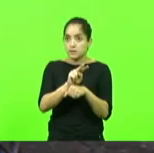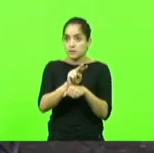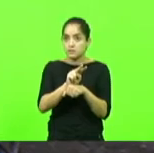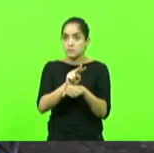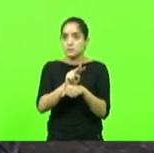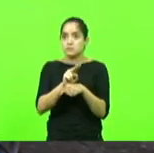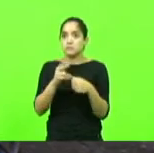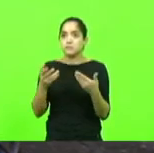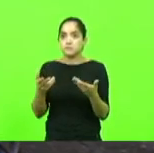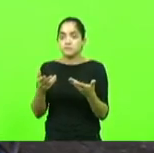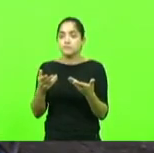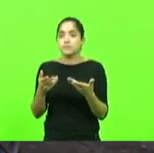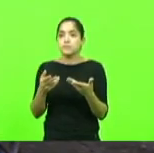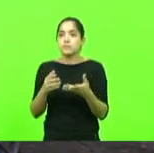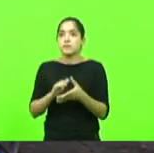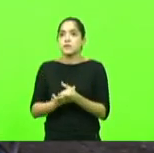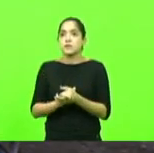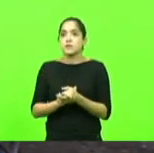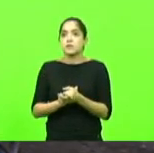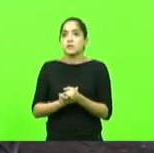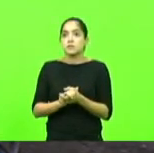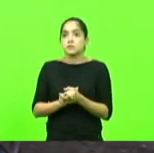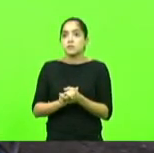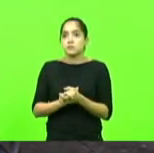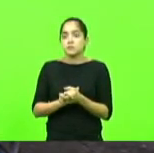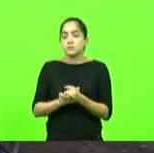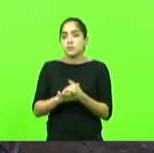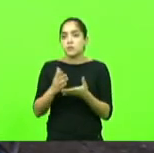enfim, fazem esse tipo de competição.